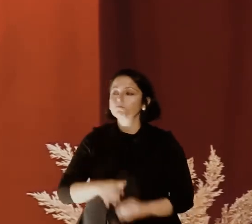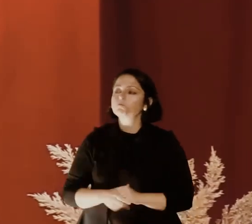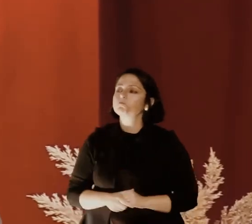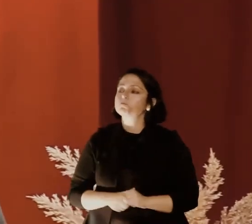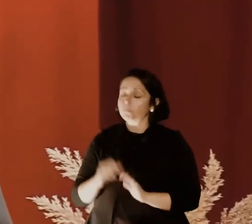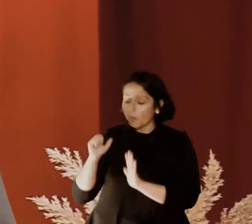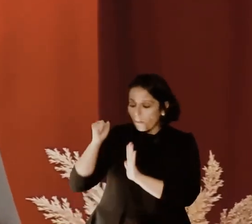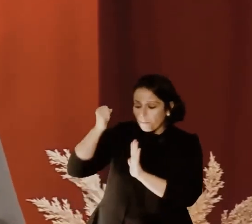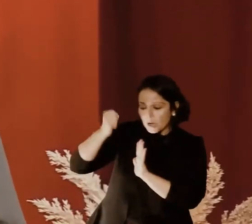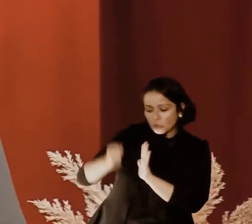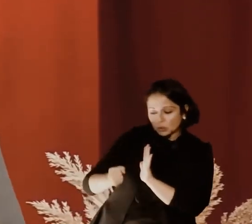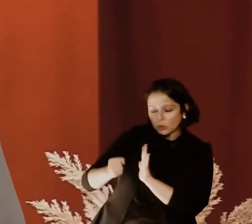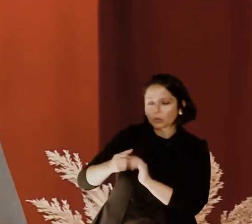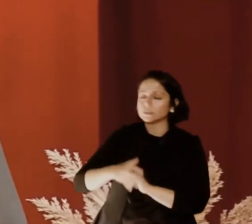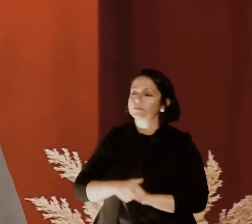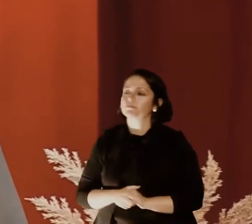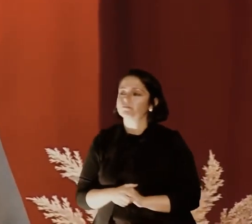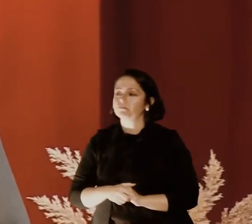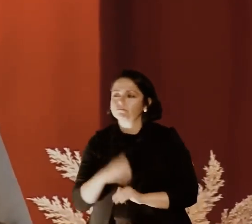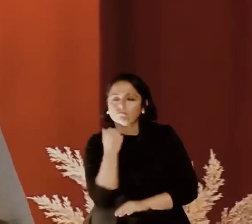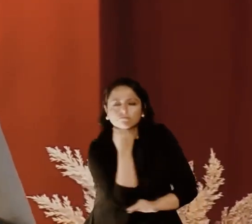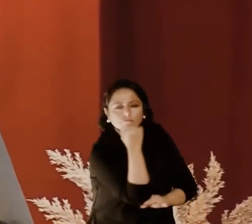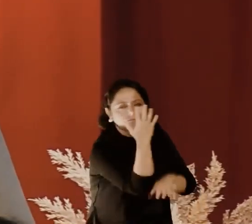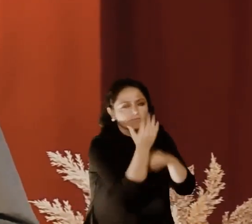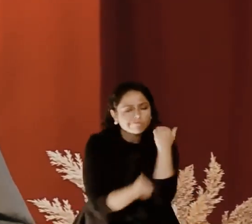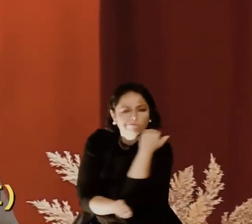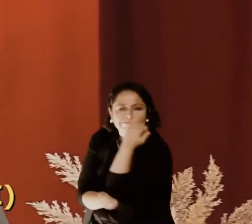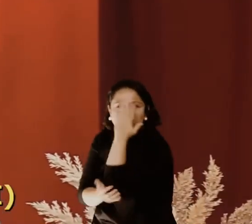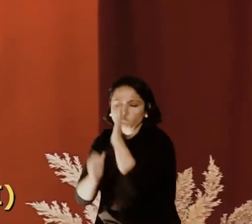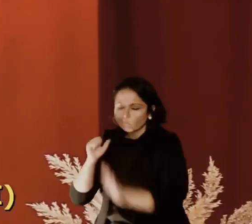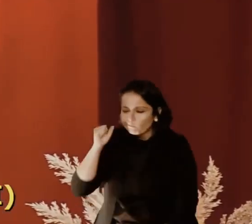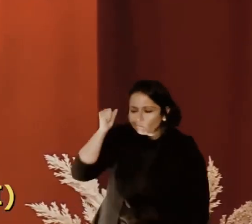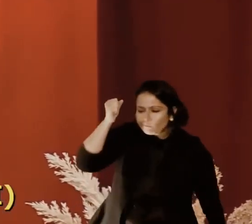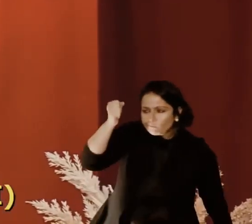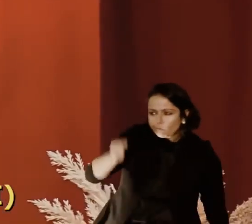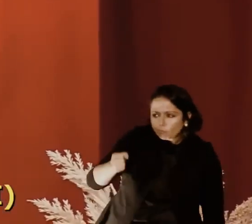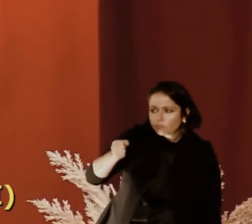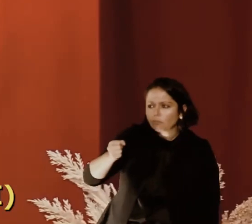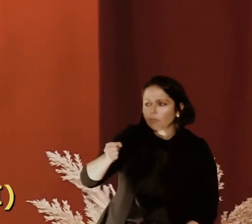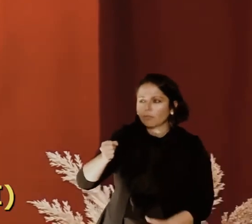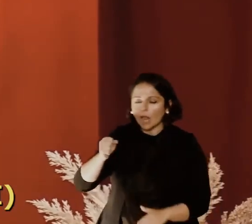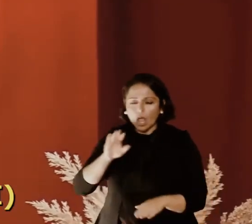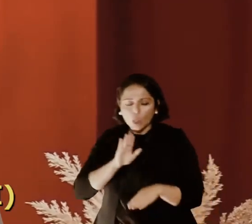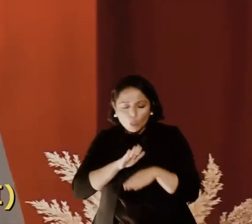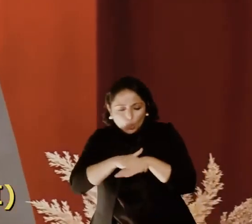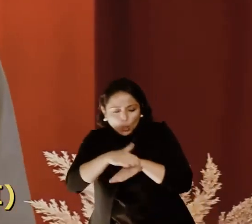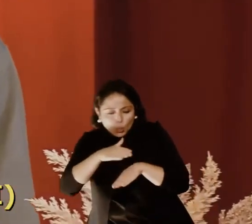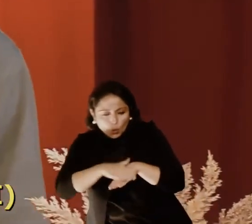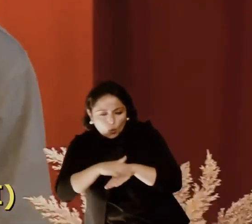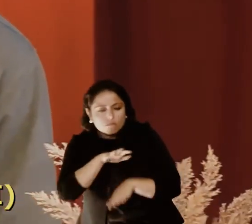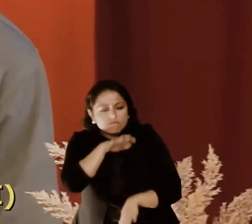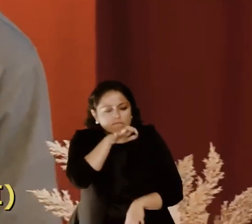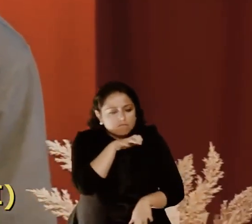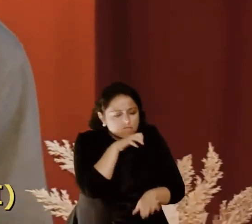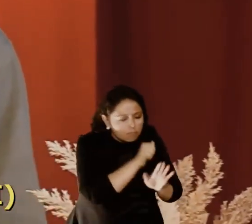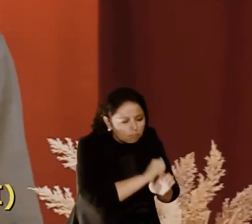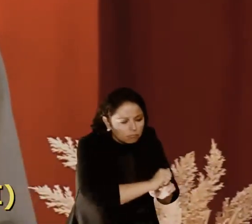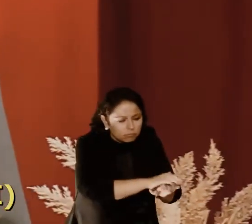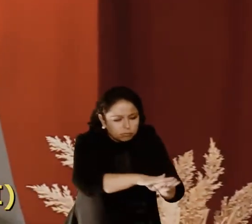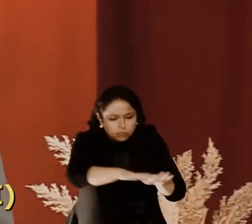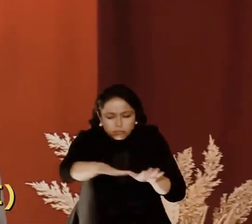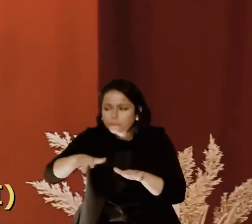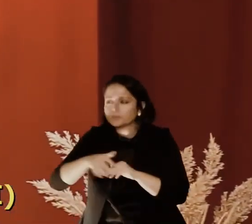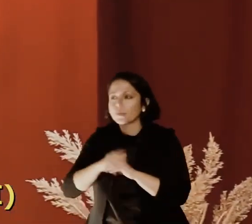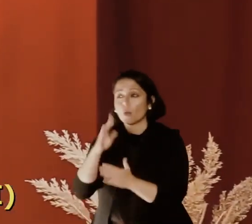Deus: havia pastores que estavam nos campos próximos e durante a noite tomavam conta dos seus rebanhos.